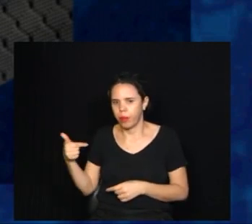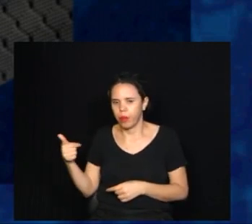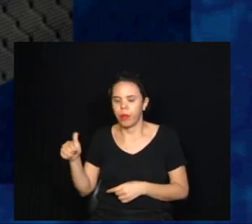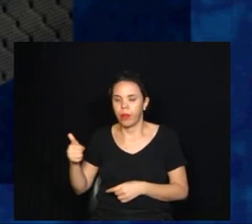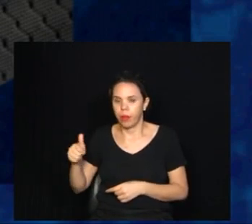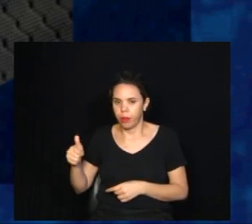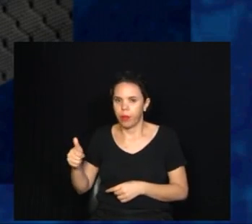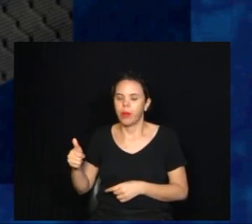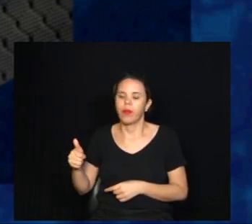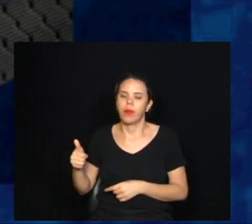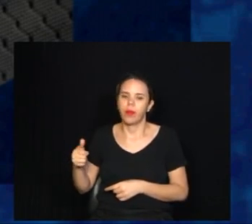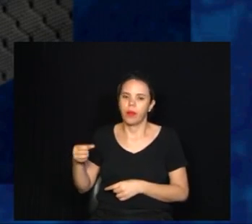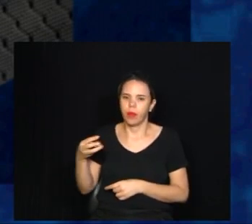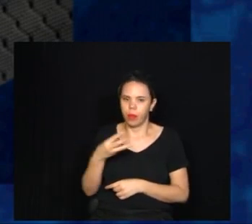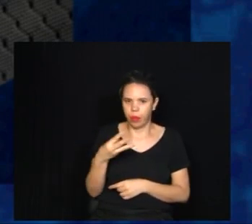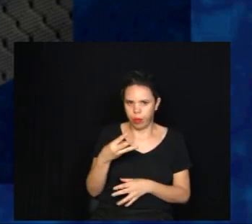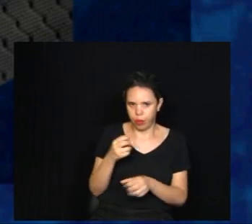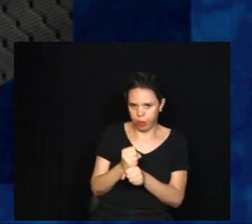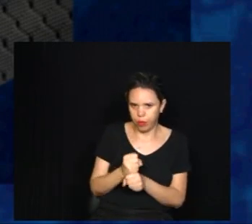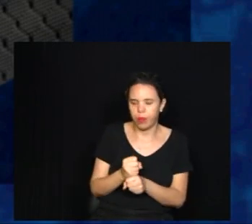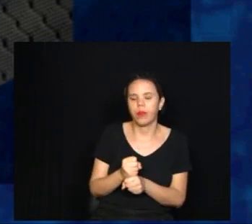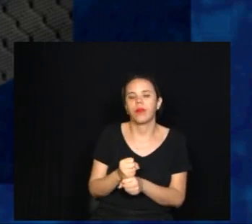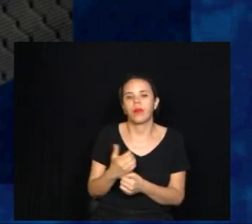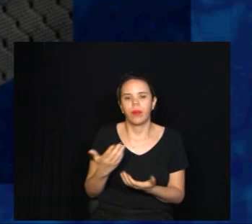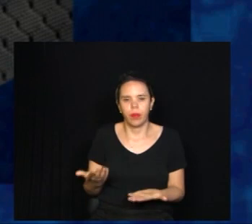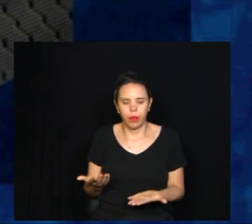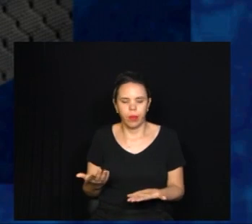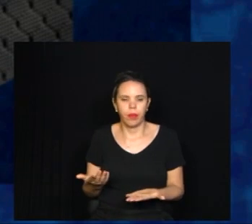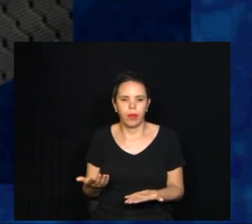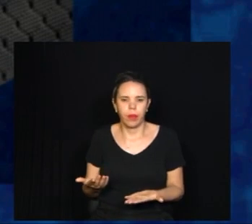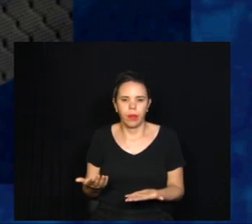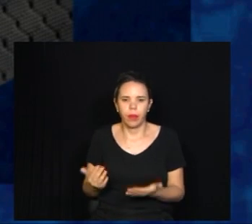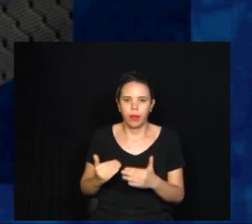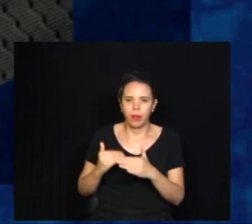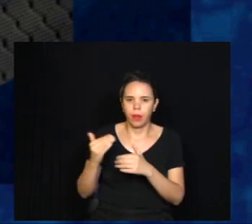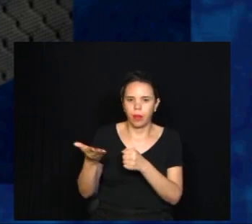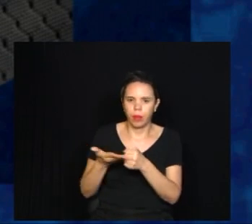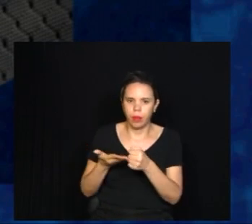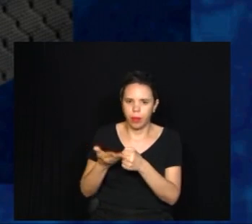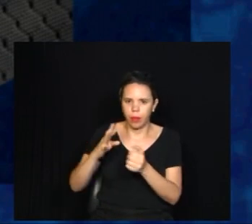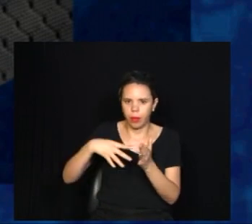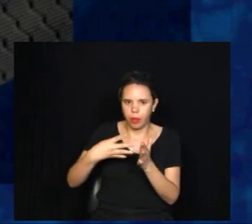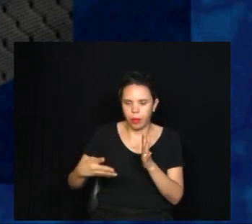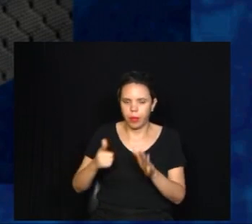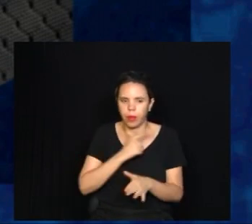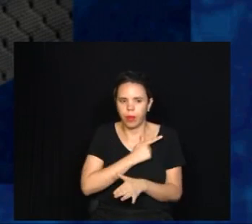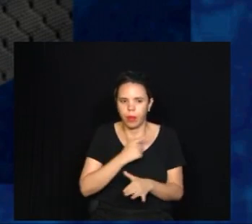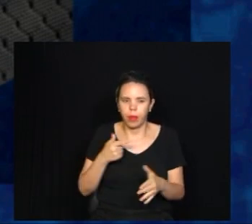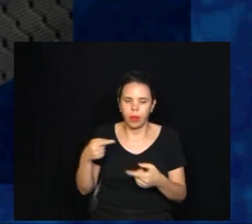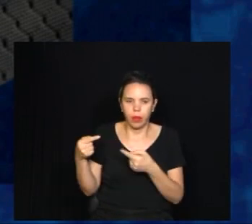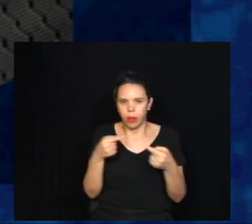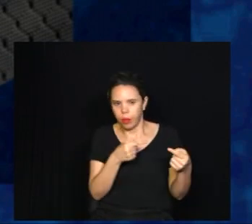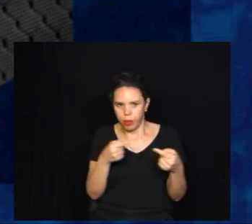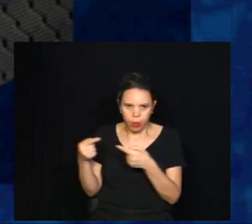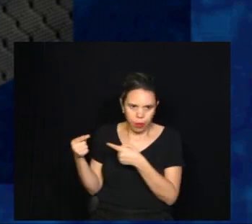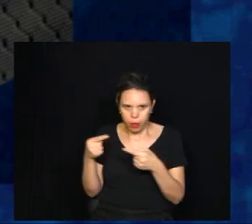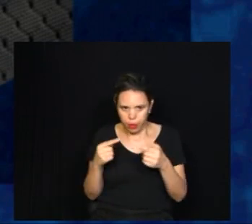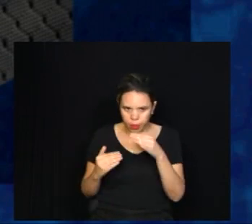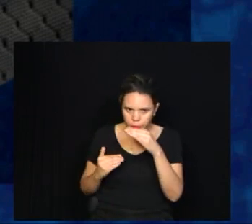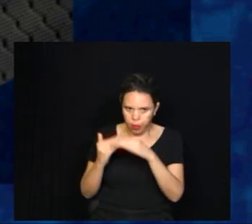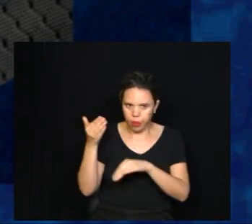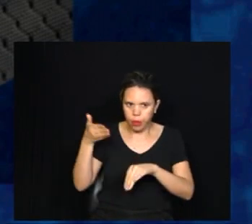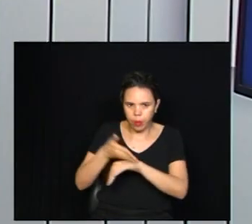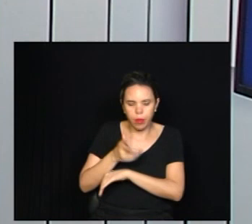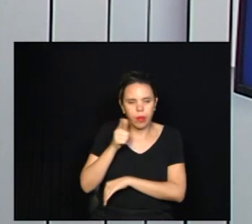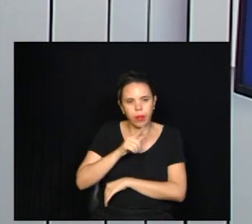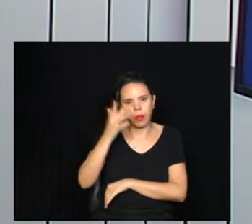colocado com 33 pontos. Então está na parte intermediária da tabela e o Guarani brigando por este acesso. E